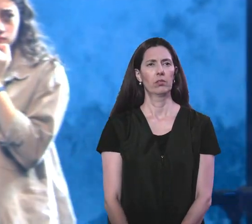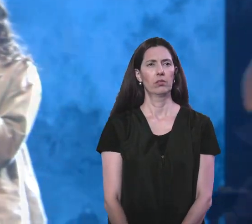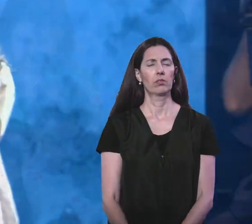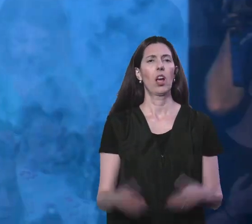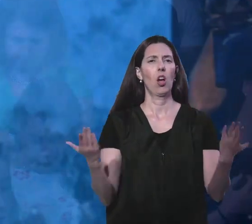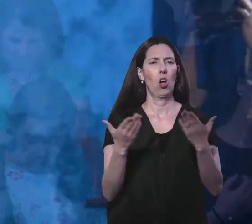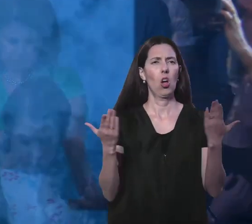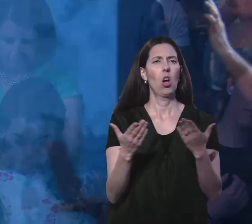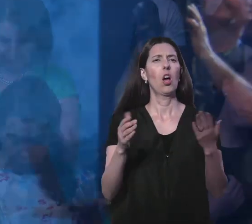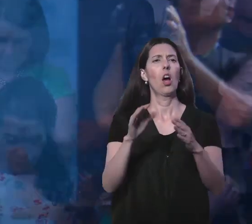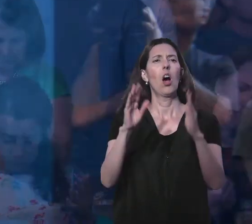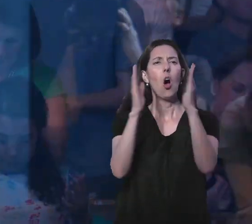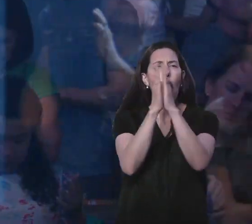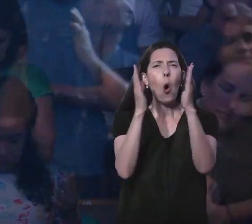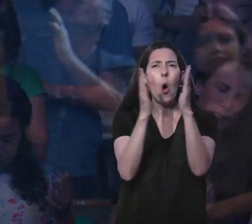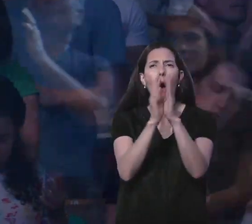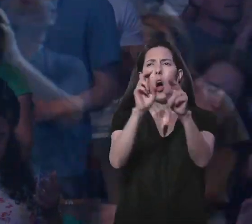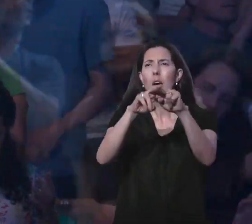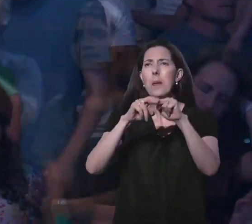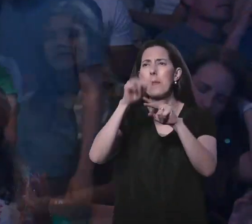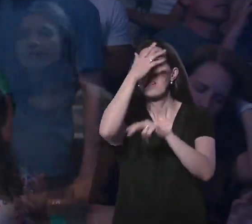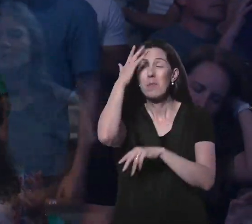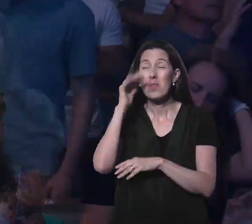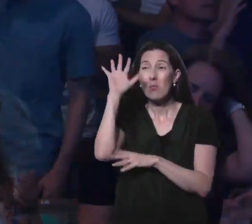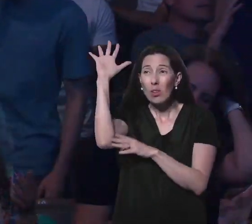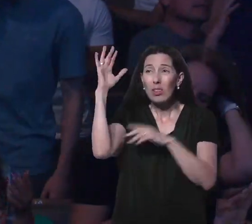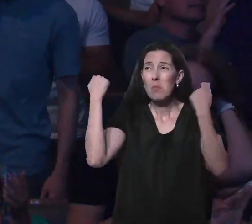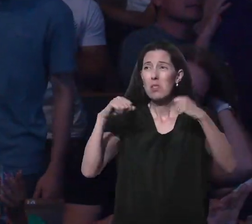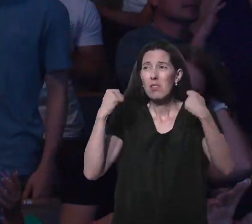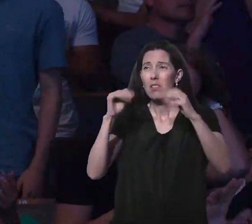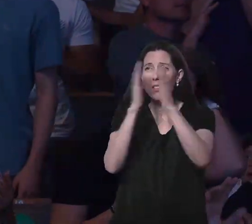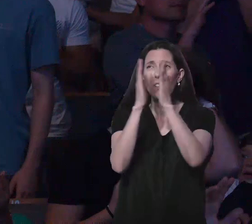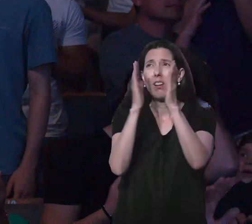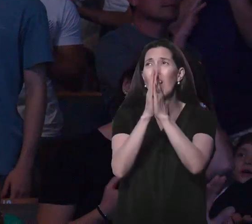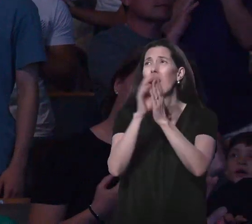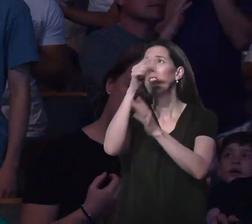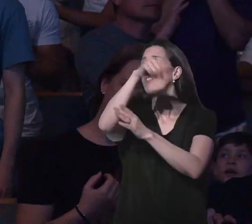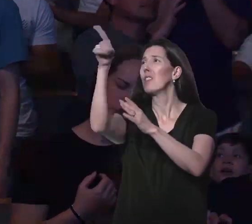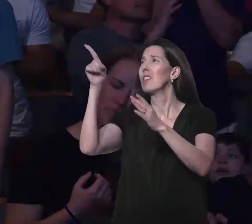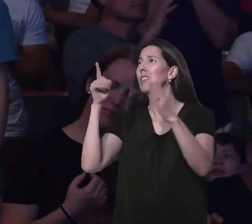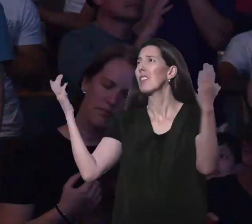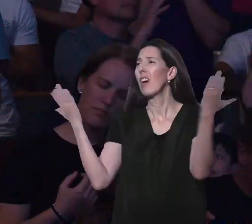Comece a orar, levante um clamor, igreja, levante um clamor.